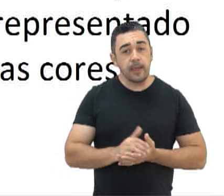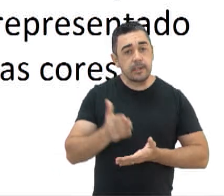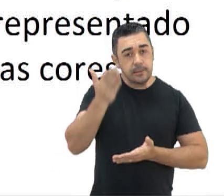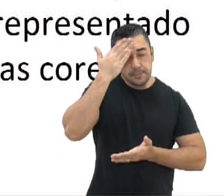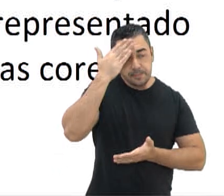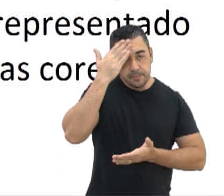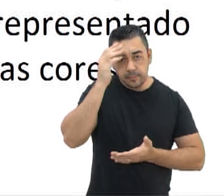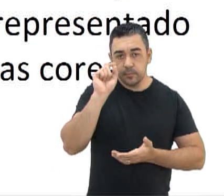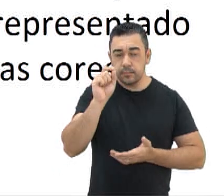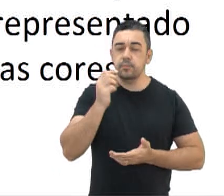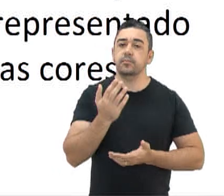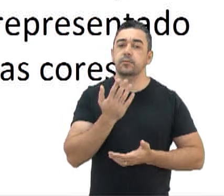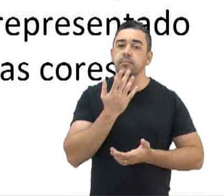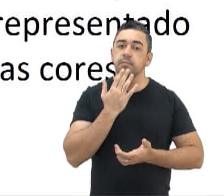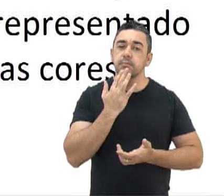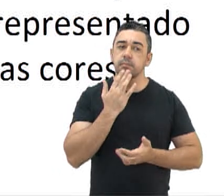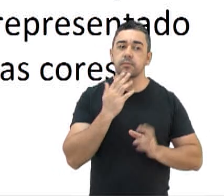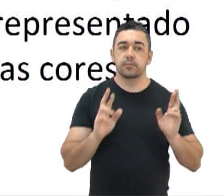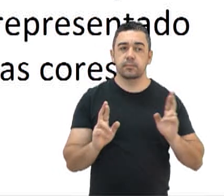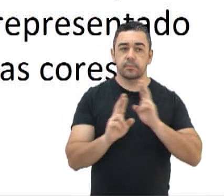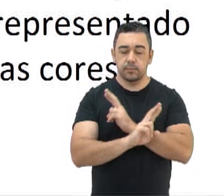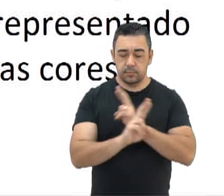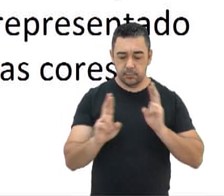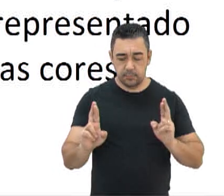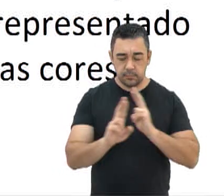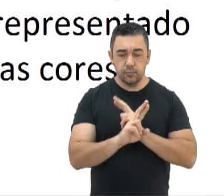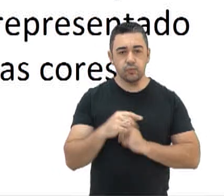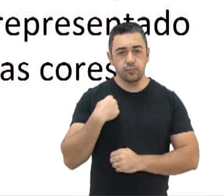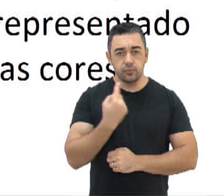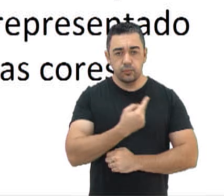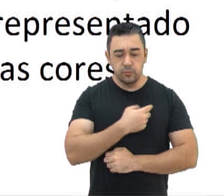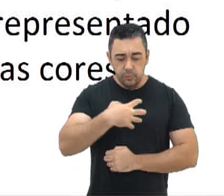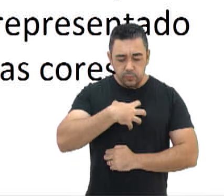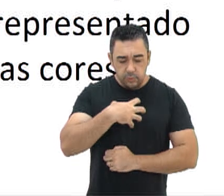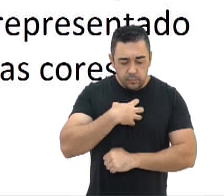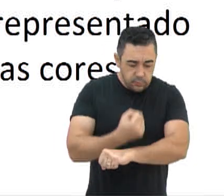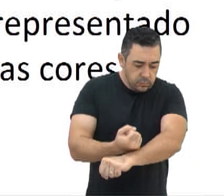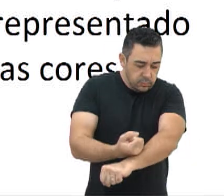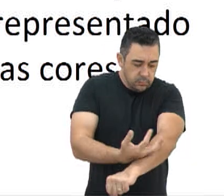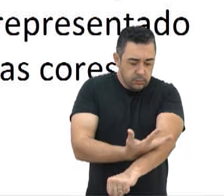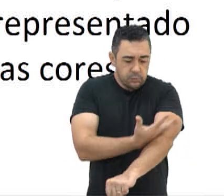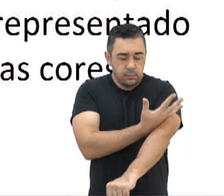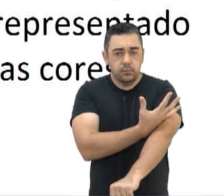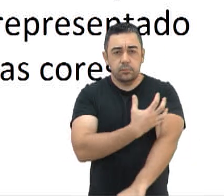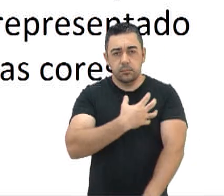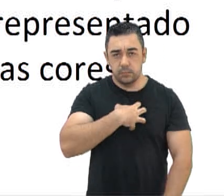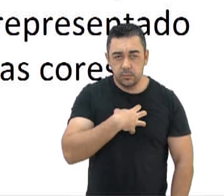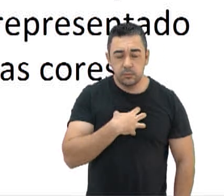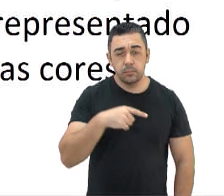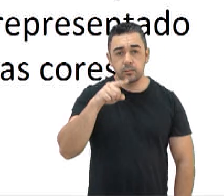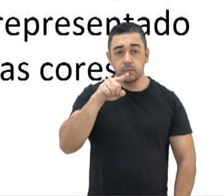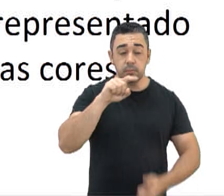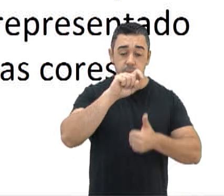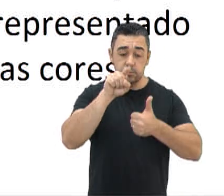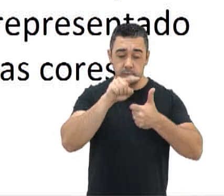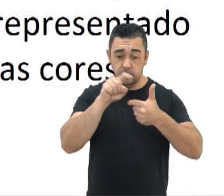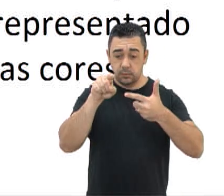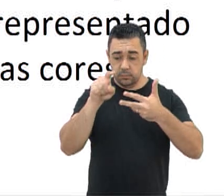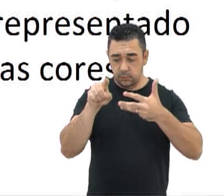Sabendo que as cores se relacionam com as nossas emoções e sensações, levante hipóteses para